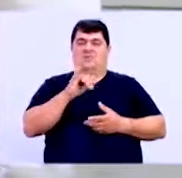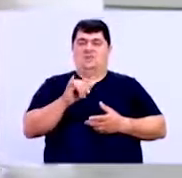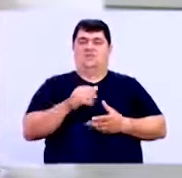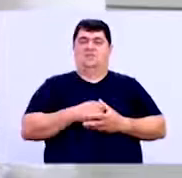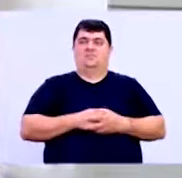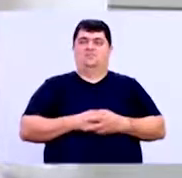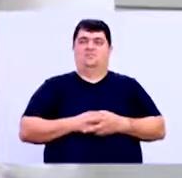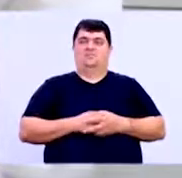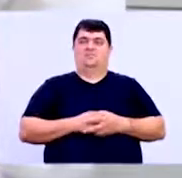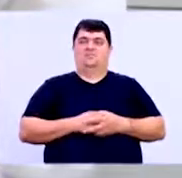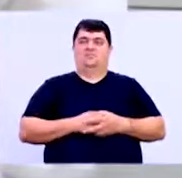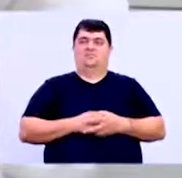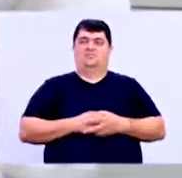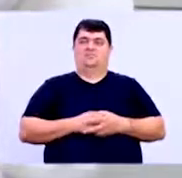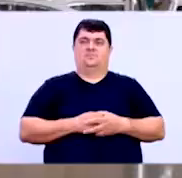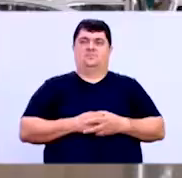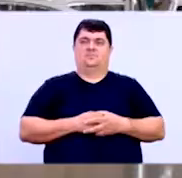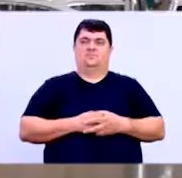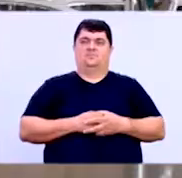mais um pouco aqui.